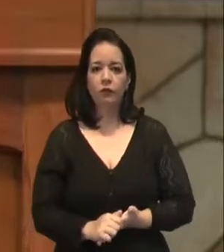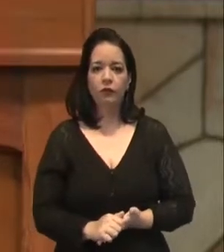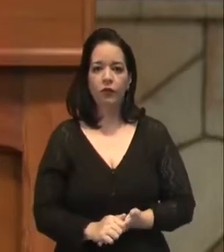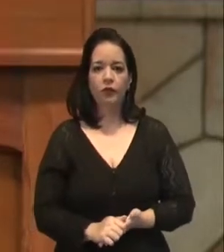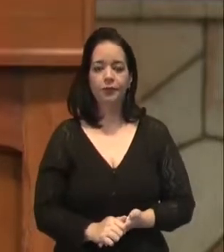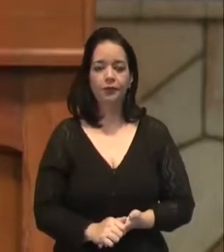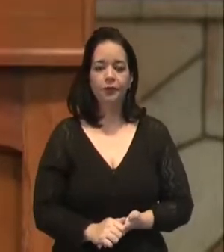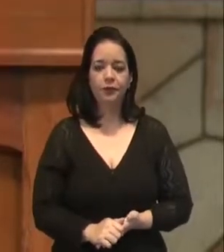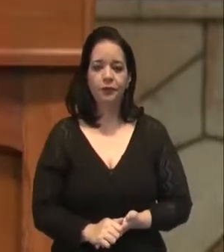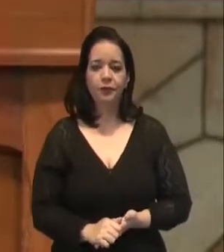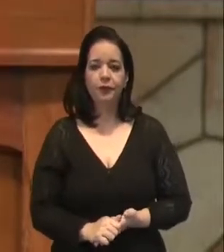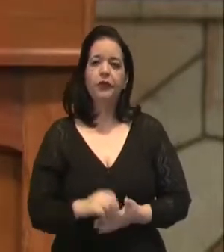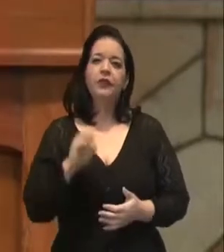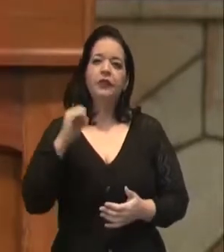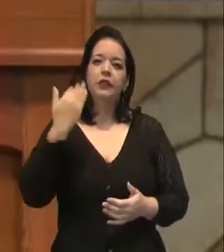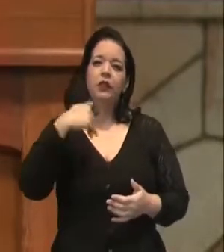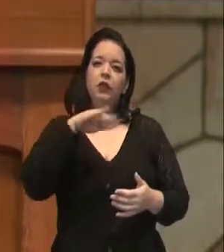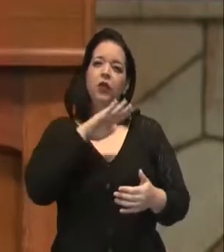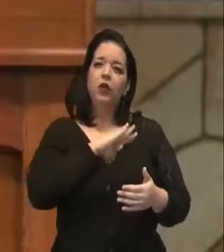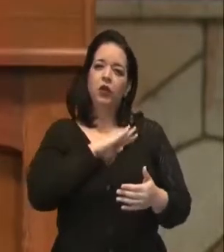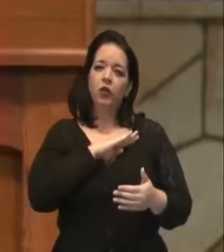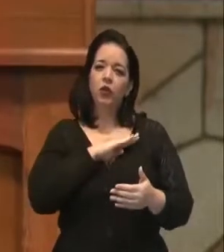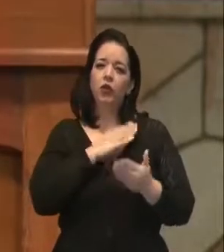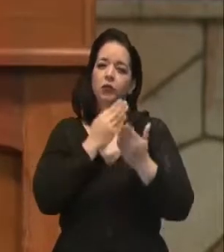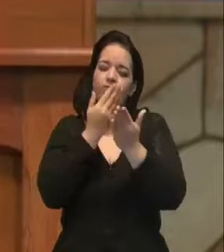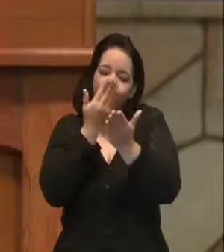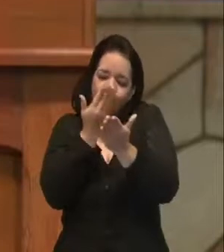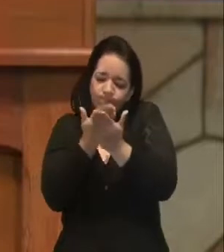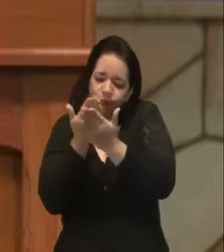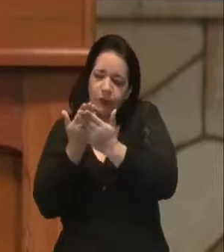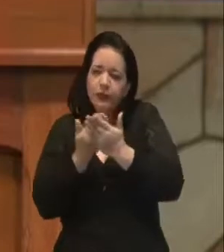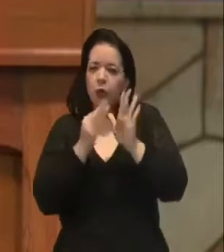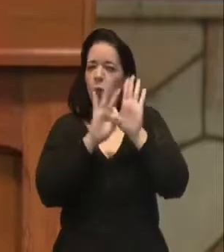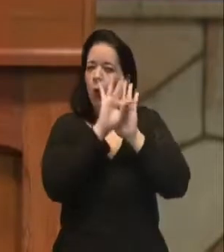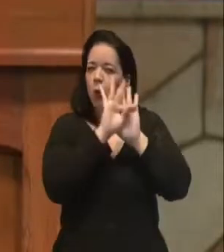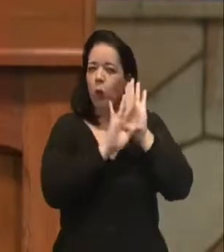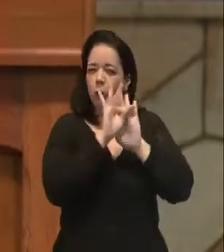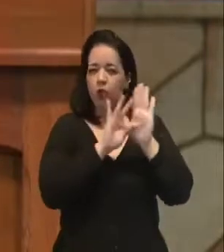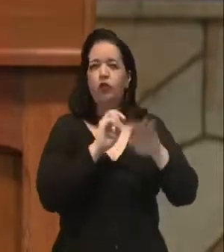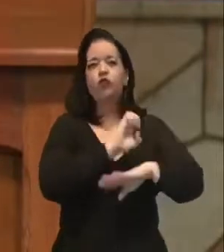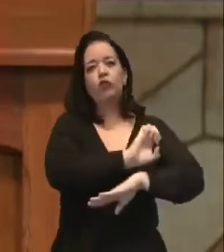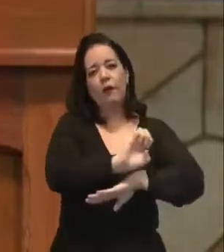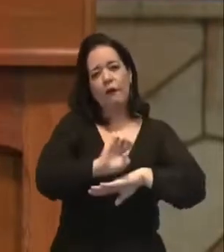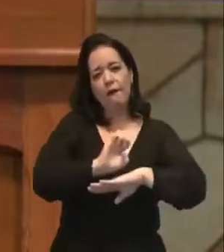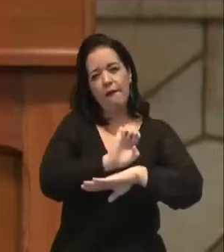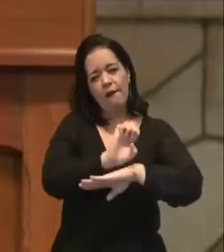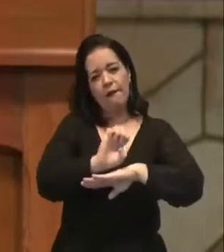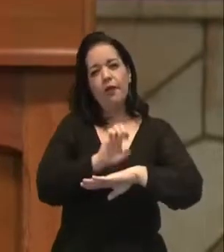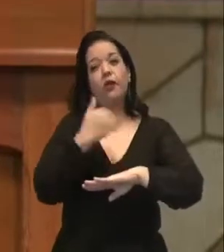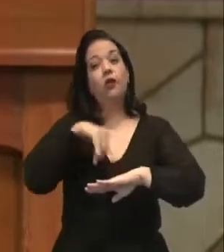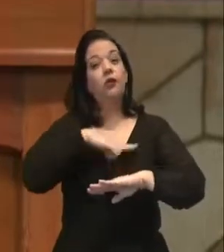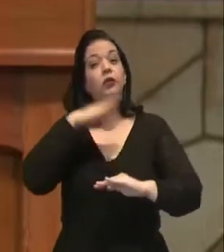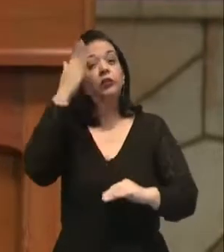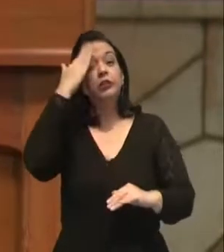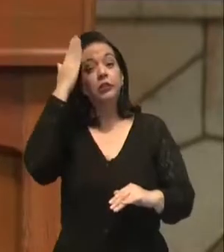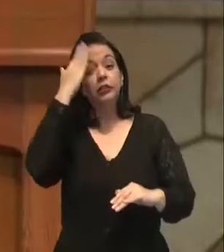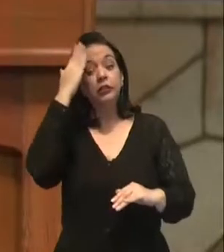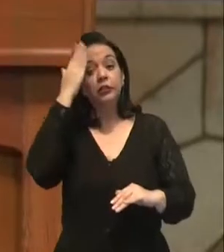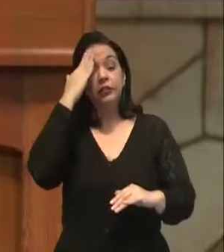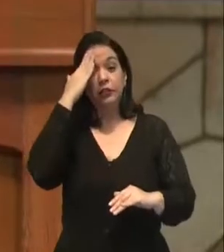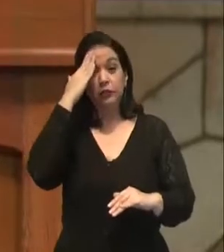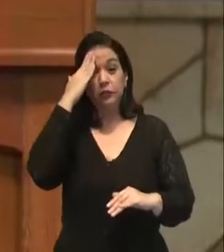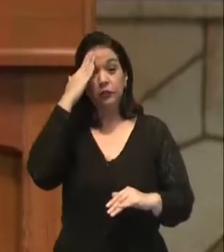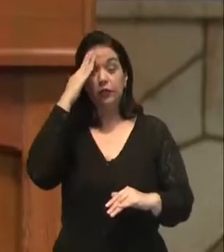Quando nós refletimos aqui, nós vemos inclusive que essas bênçãos envolveram todas as pessoas